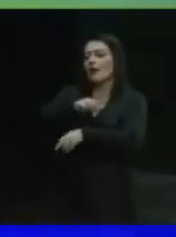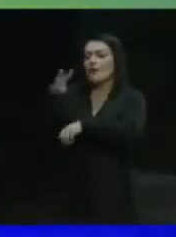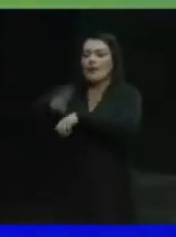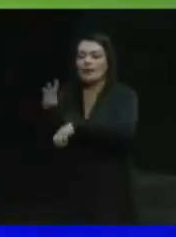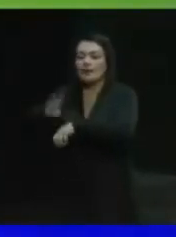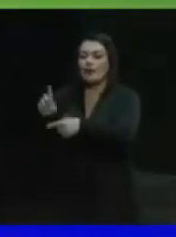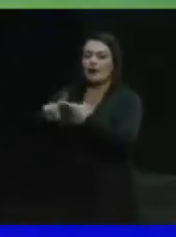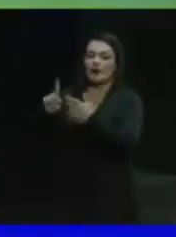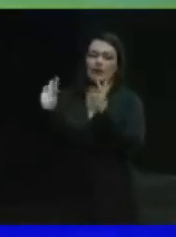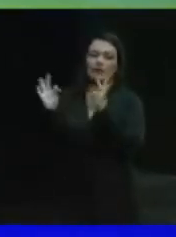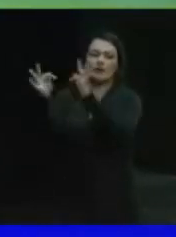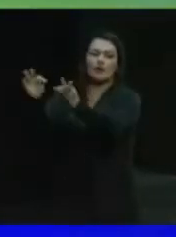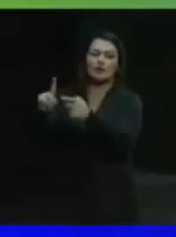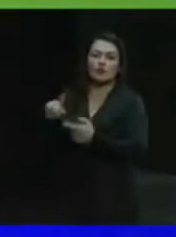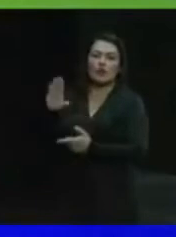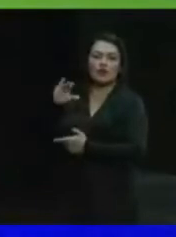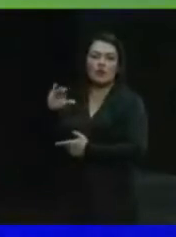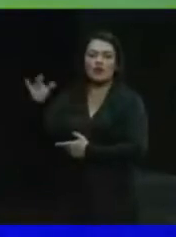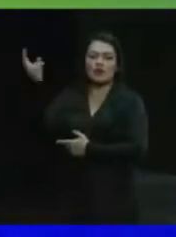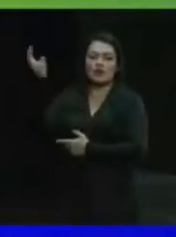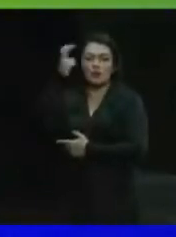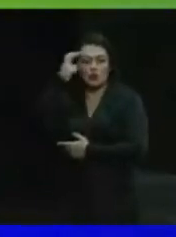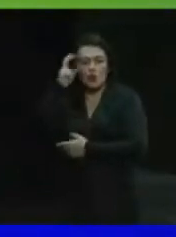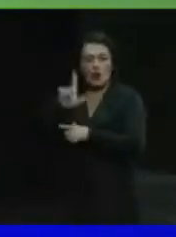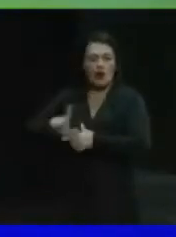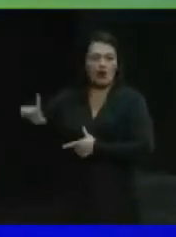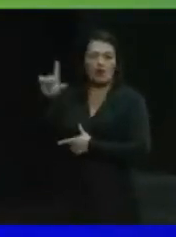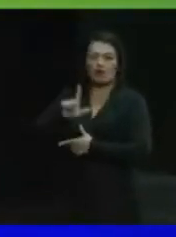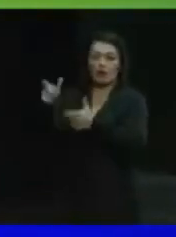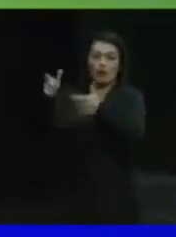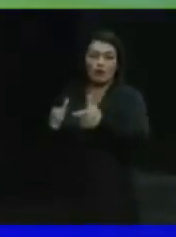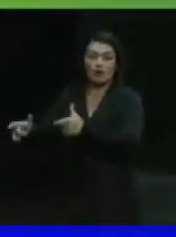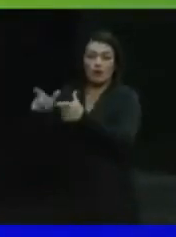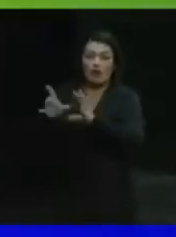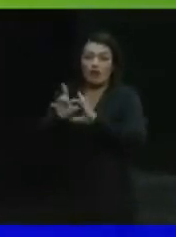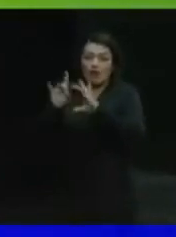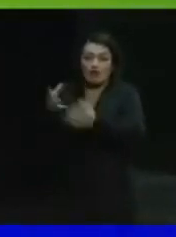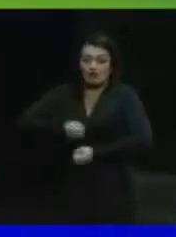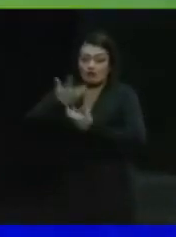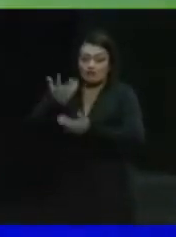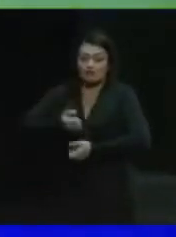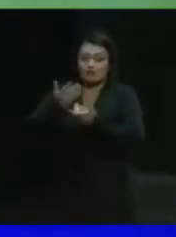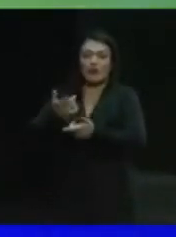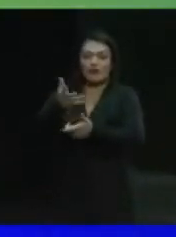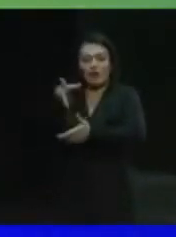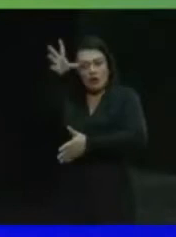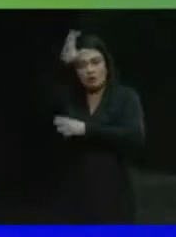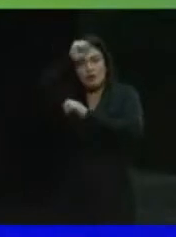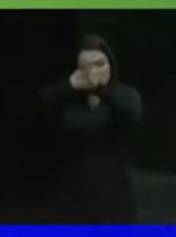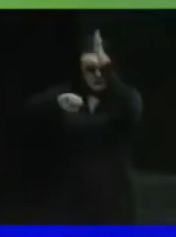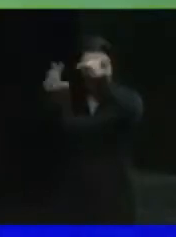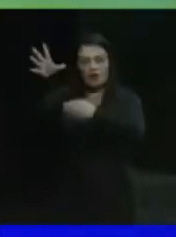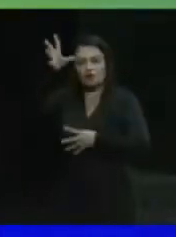tecnologia, ciências, cultura e literatura, um lugar de liberdade e de aprendizado.